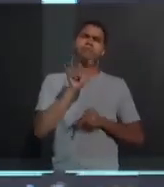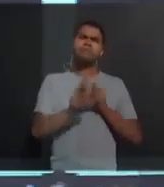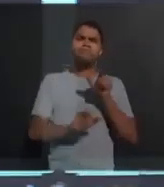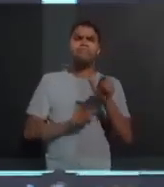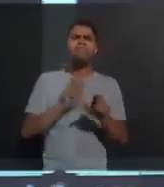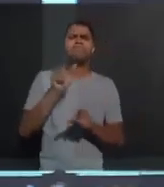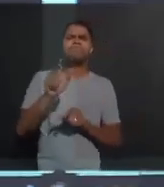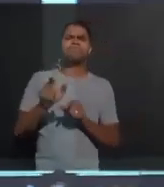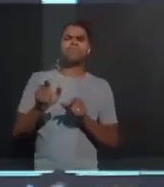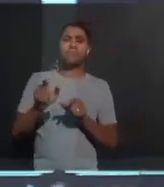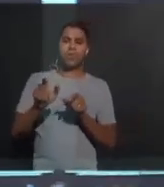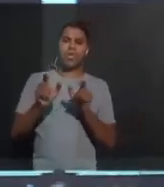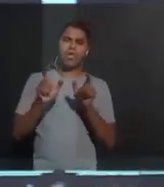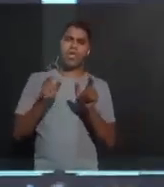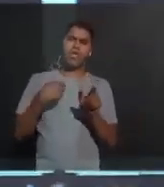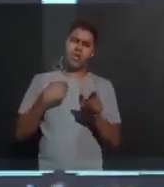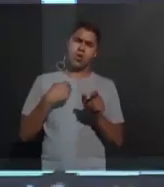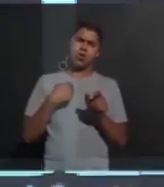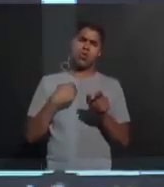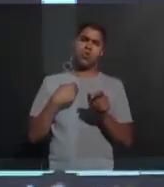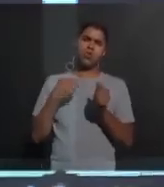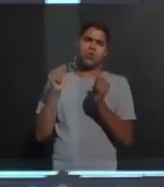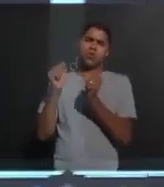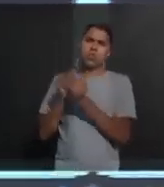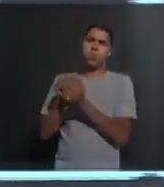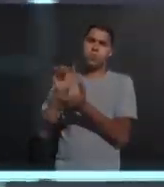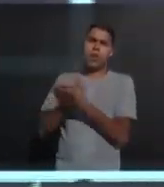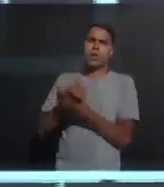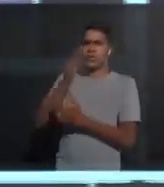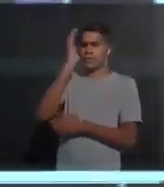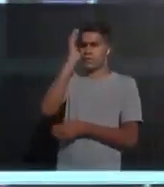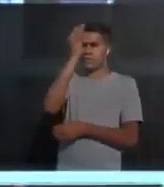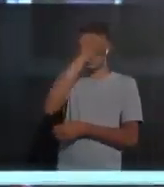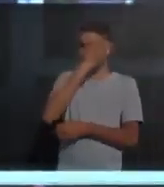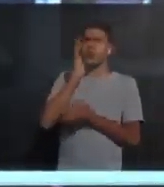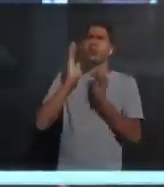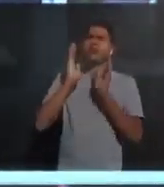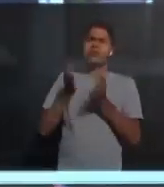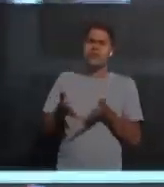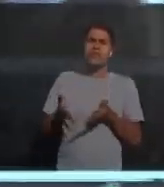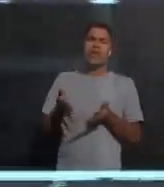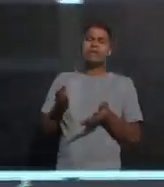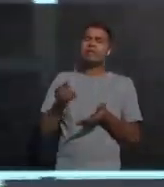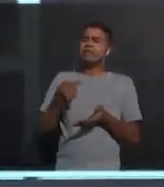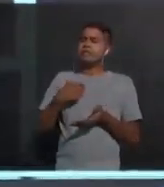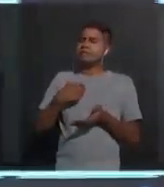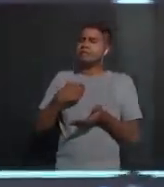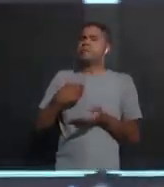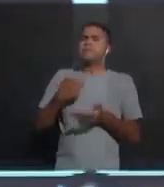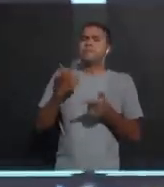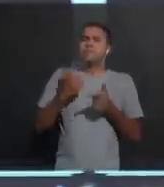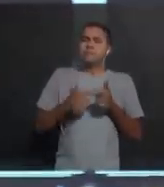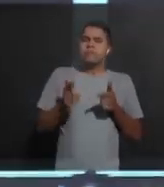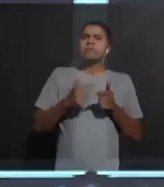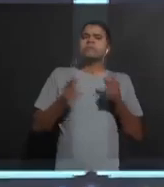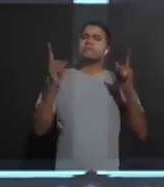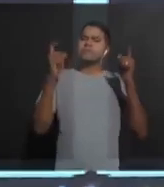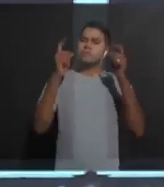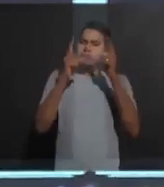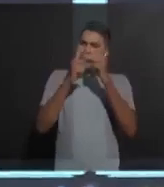eu e meu marido é nós já passamos tanta necessidade na nossa vida desde o início do nosso câmbio